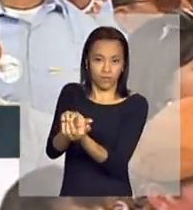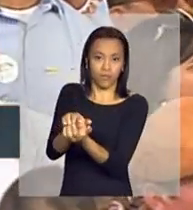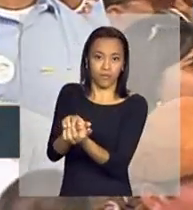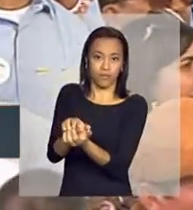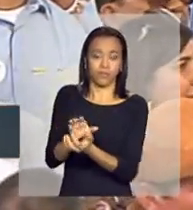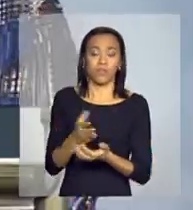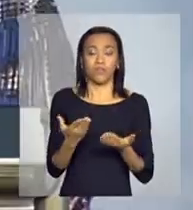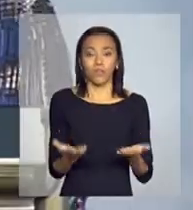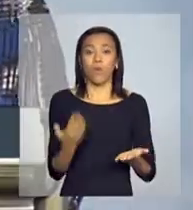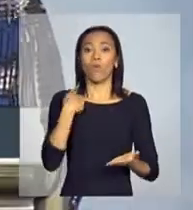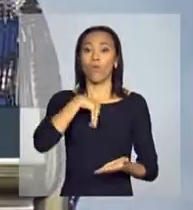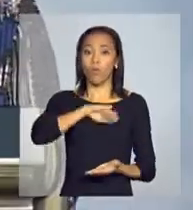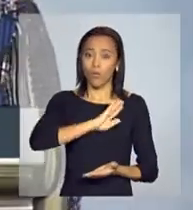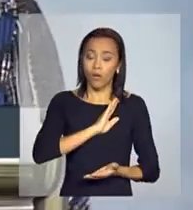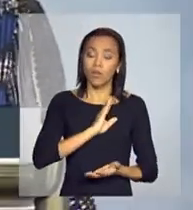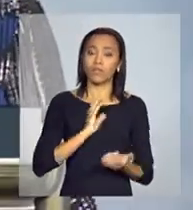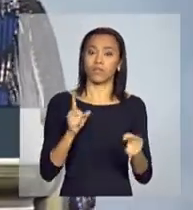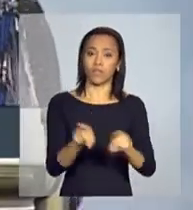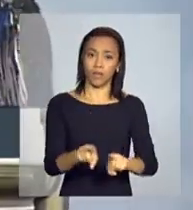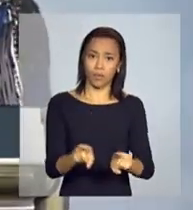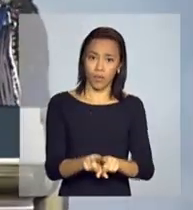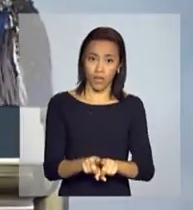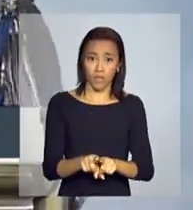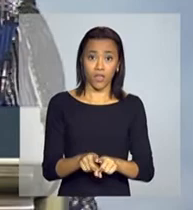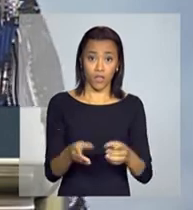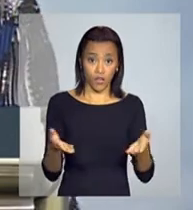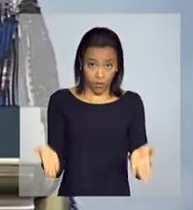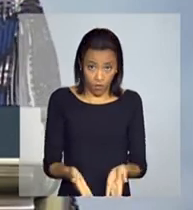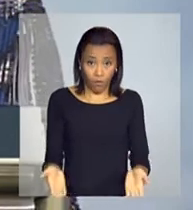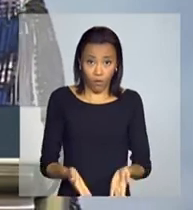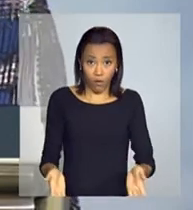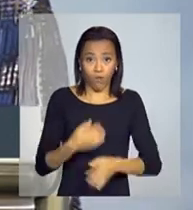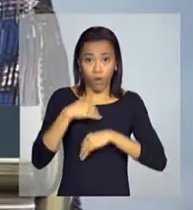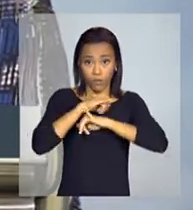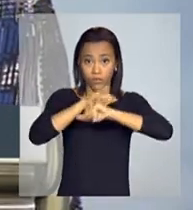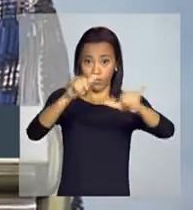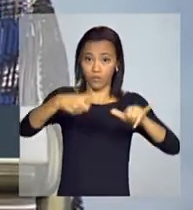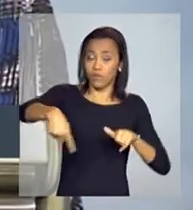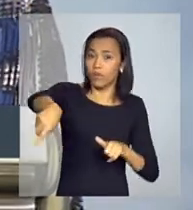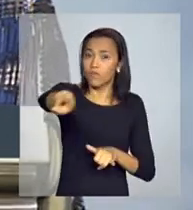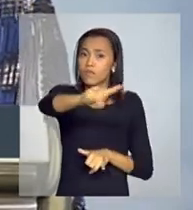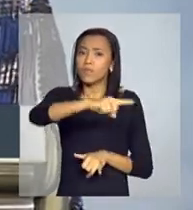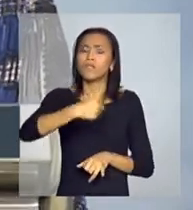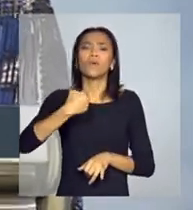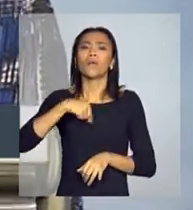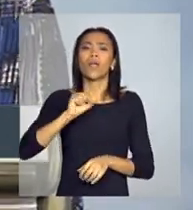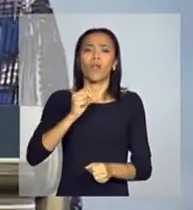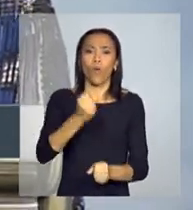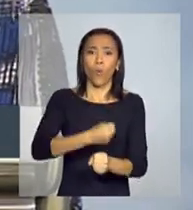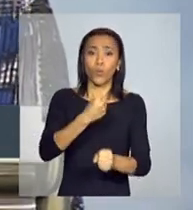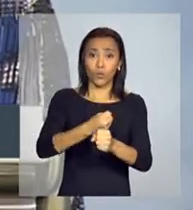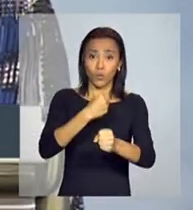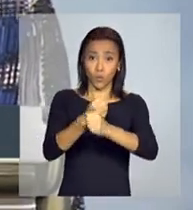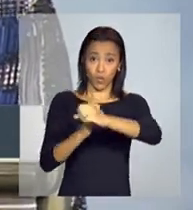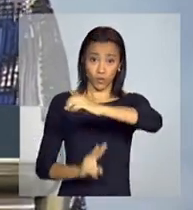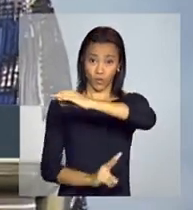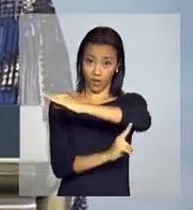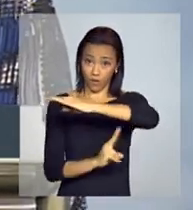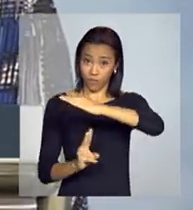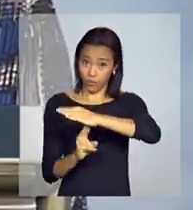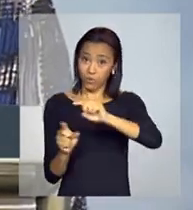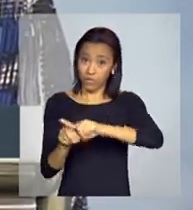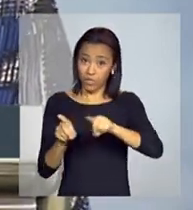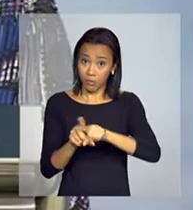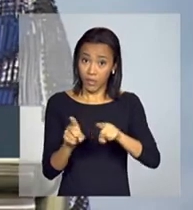Nós vamos também, e eu anuncio aqui agora, construir o viaduto no entroncamento